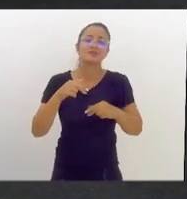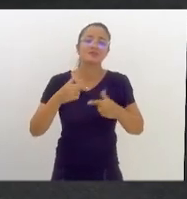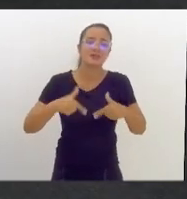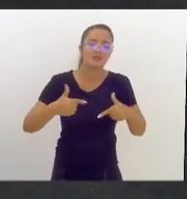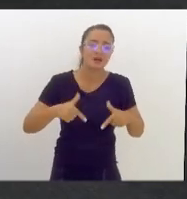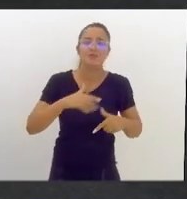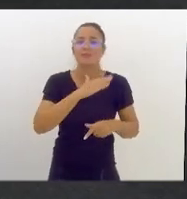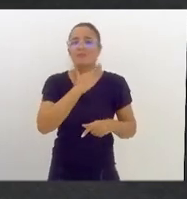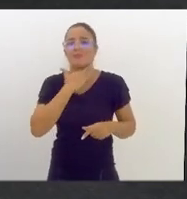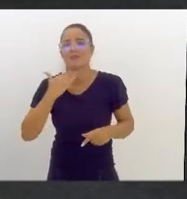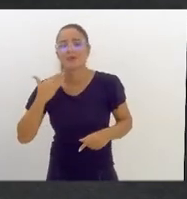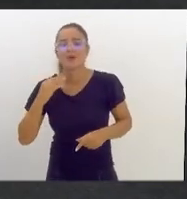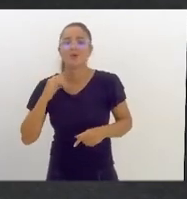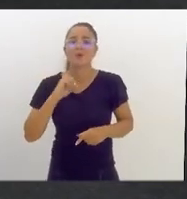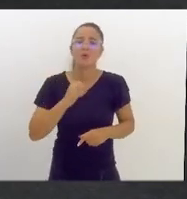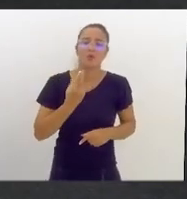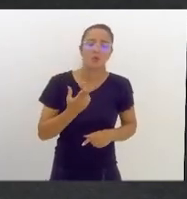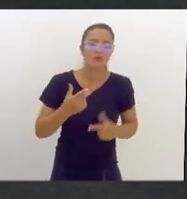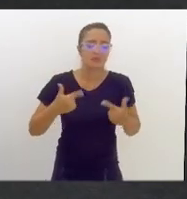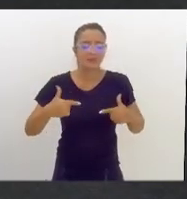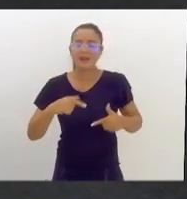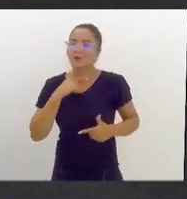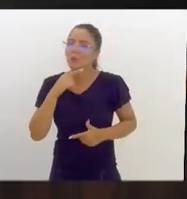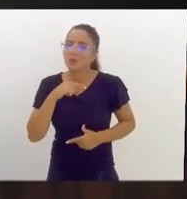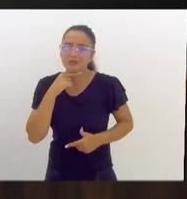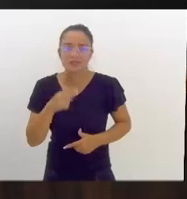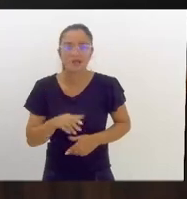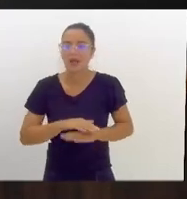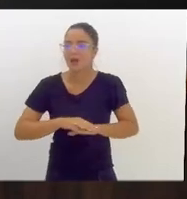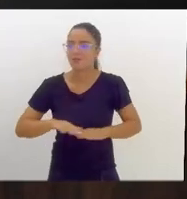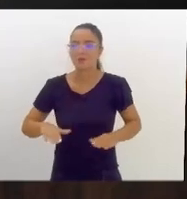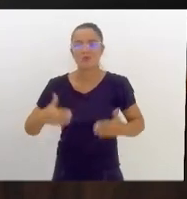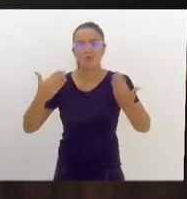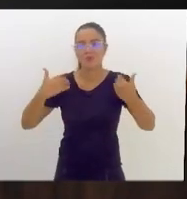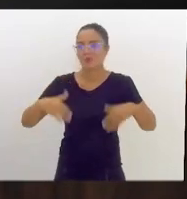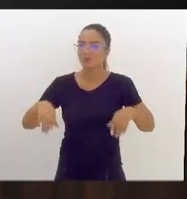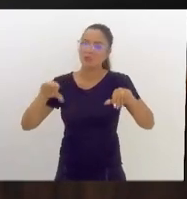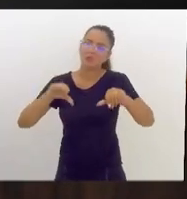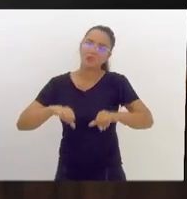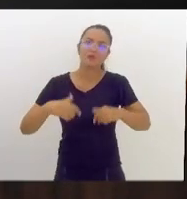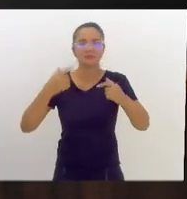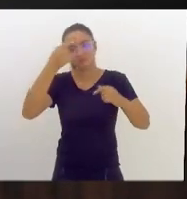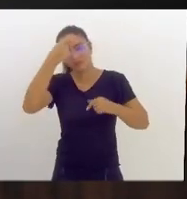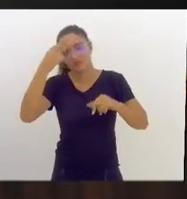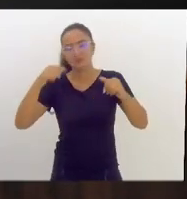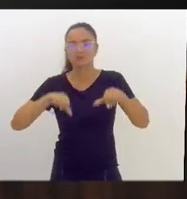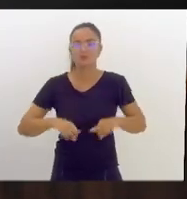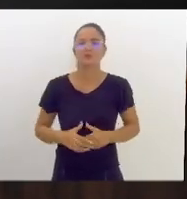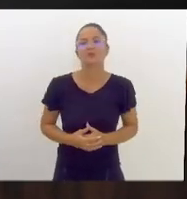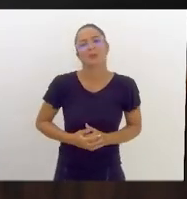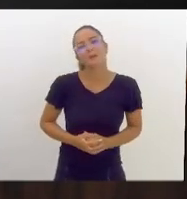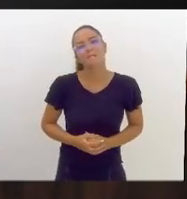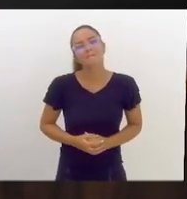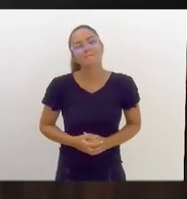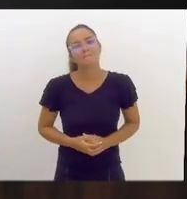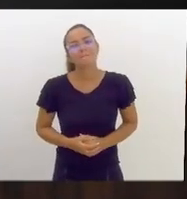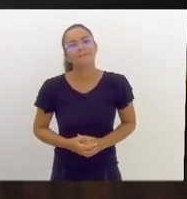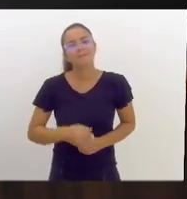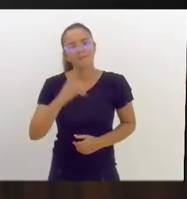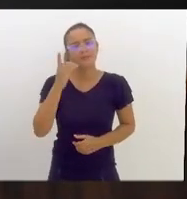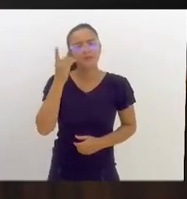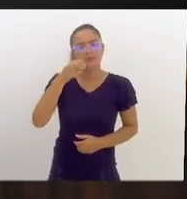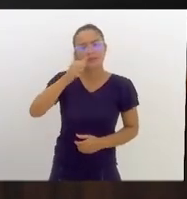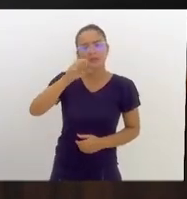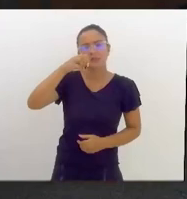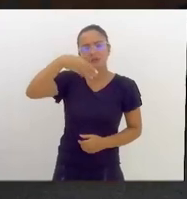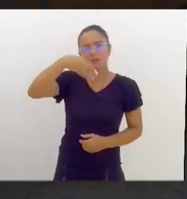pela morte ou pela invalidez. Muito obrigada. A presidência defere o pedido de Vossa Excelência. Deputado Max Lemos. Quero